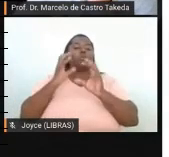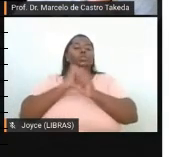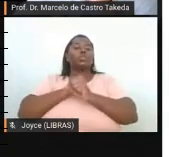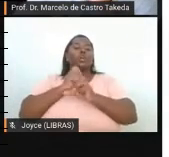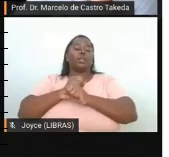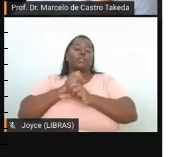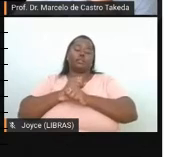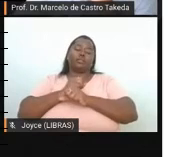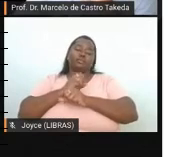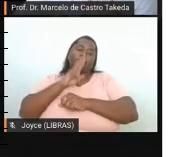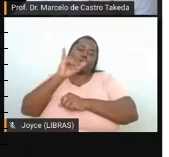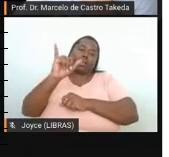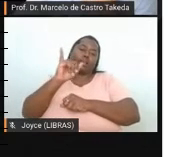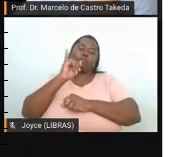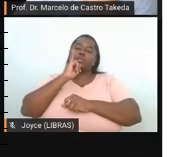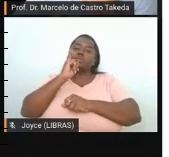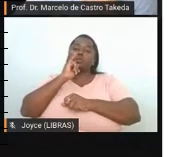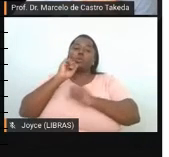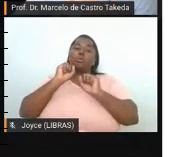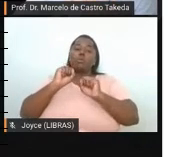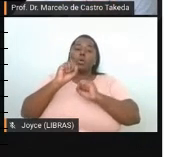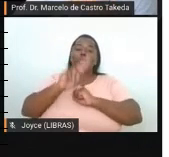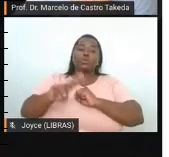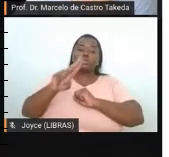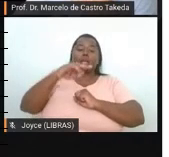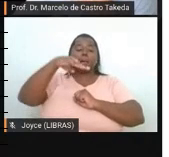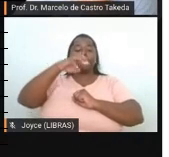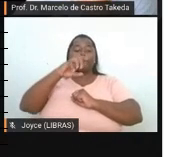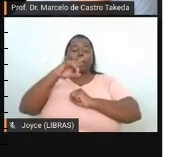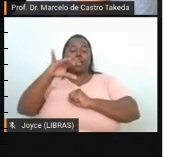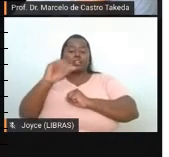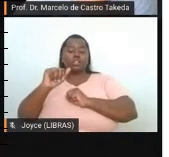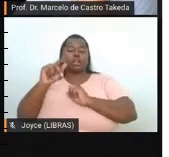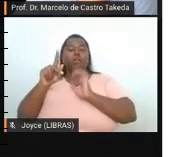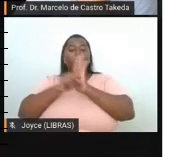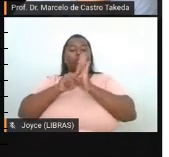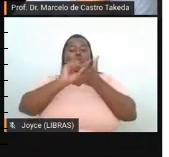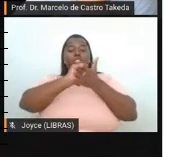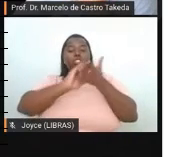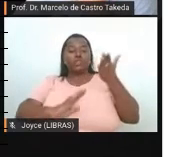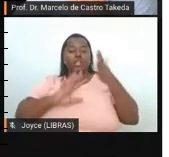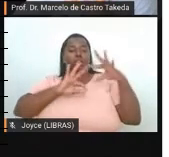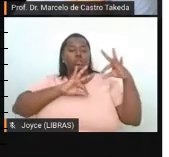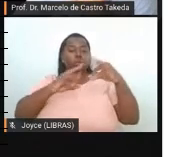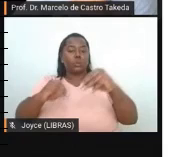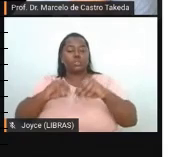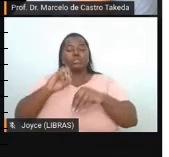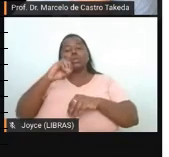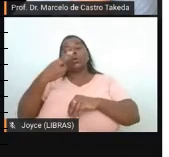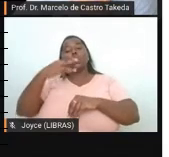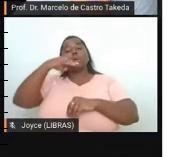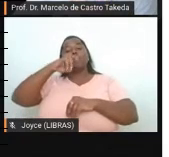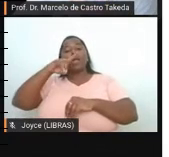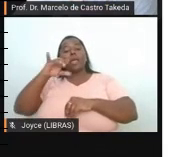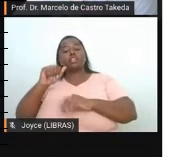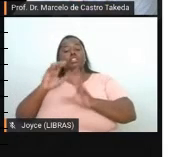Pode ser diretamente a média das notas das atividades que estão ali presentes, média ponderada das